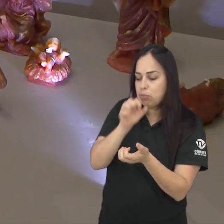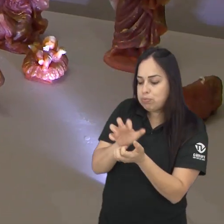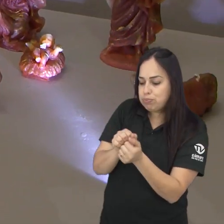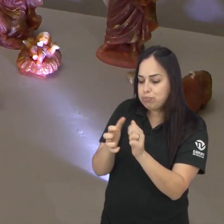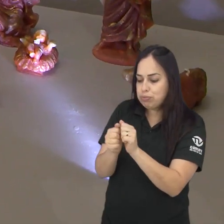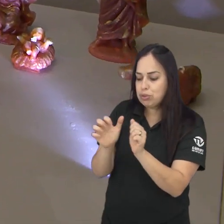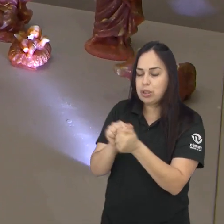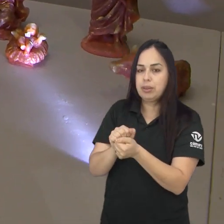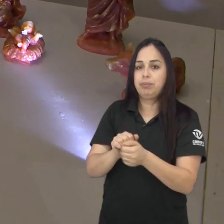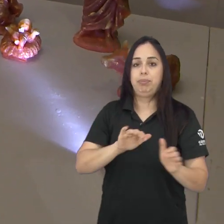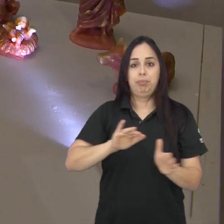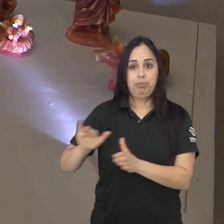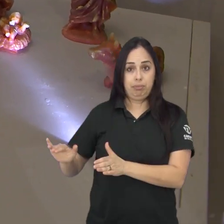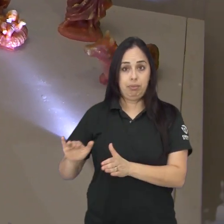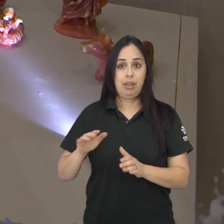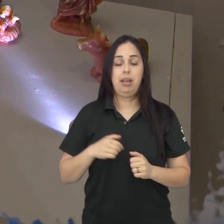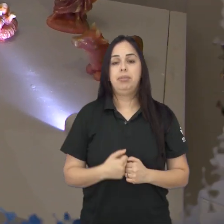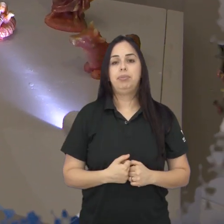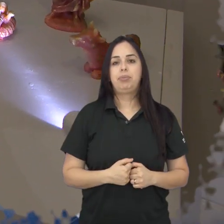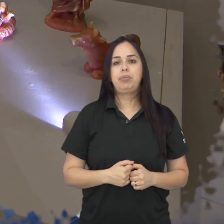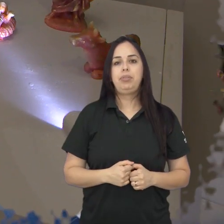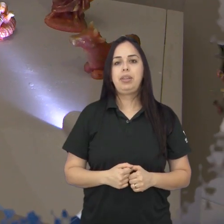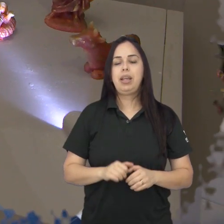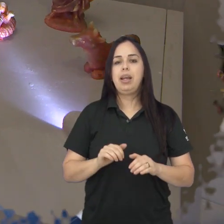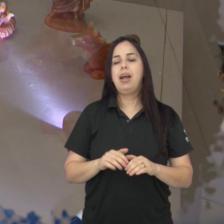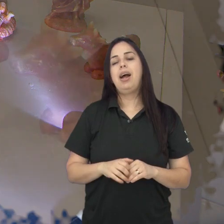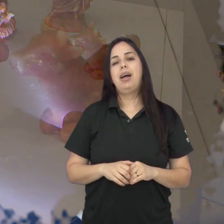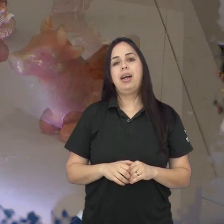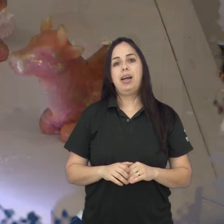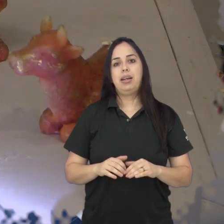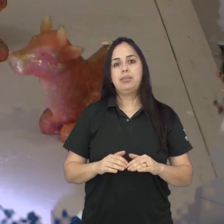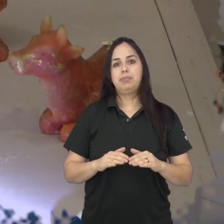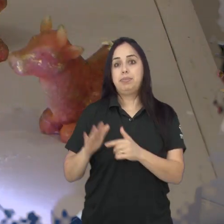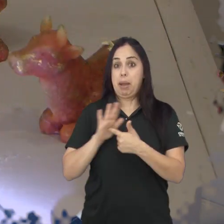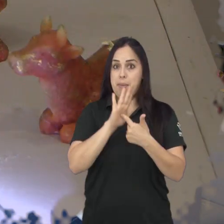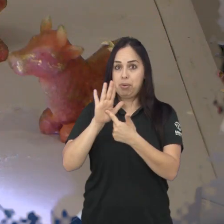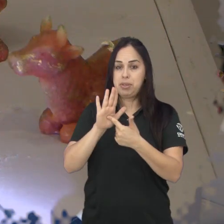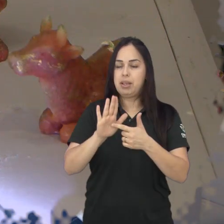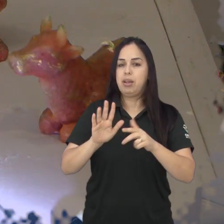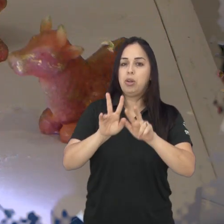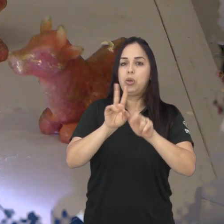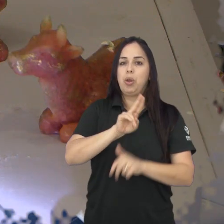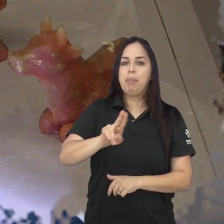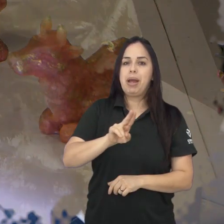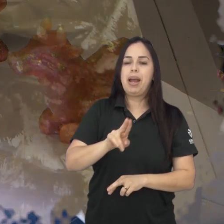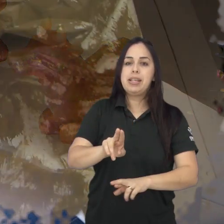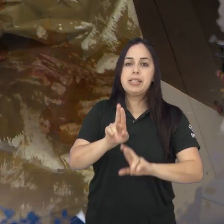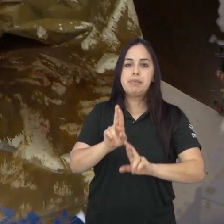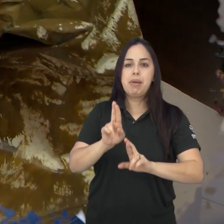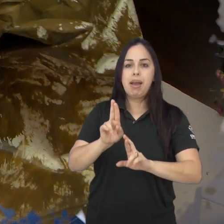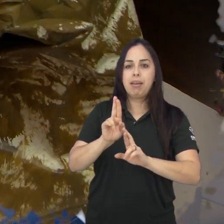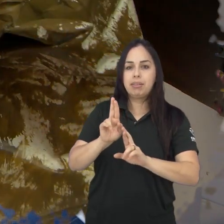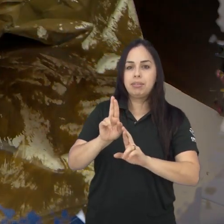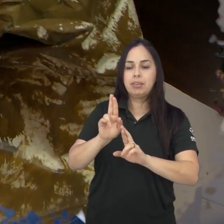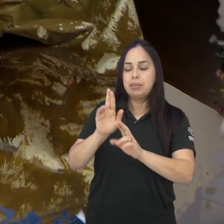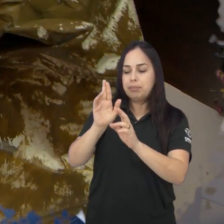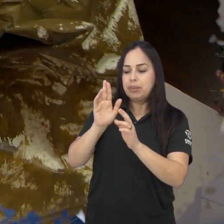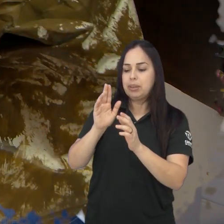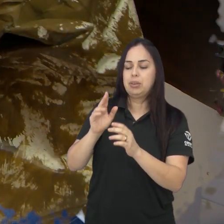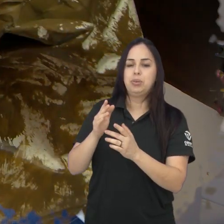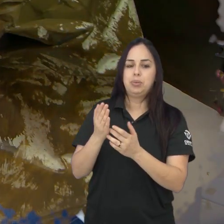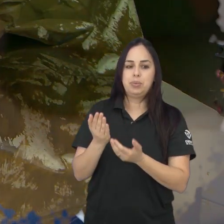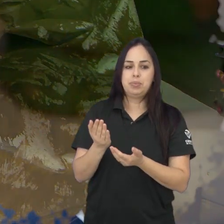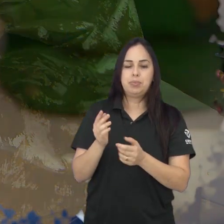família. Essa exposição se chama A Espera do Sagrado, né? Então é uma exposição que